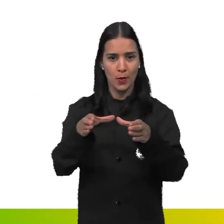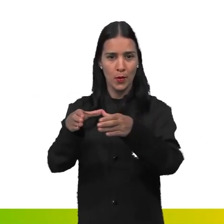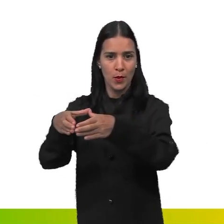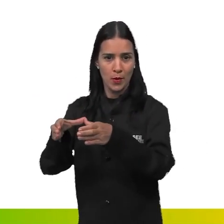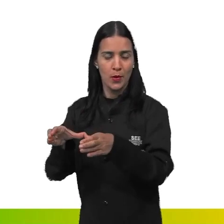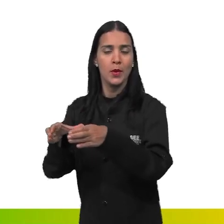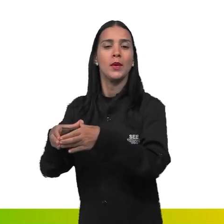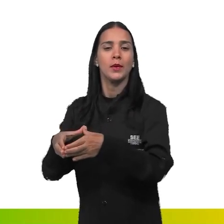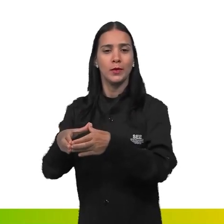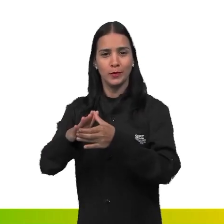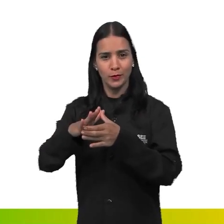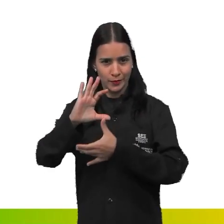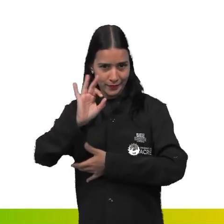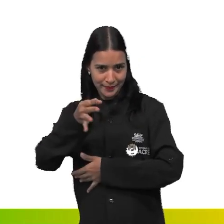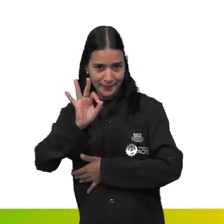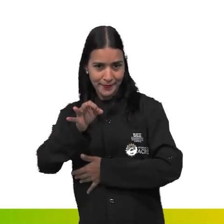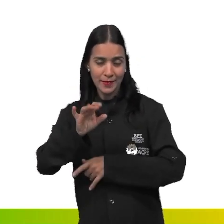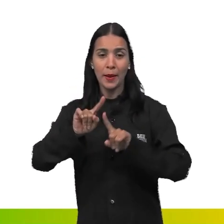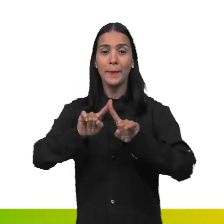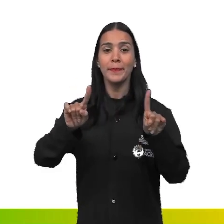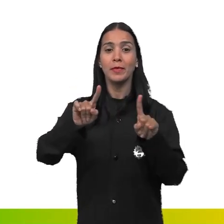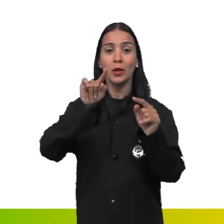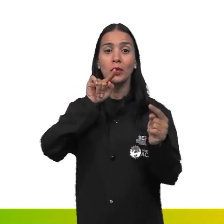objeto principal é conquistar